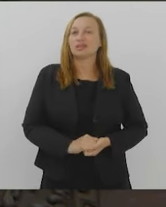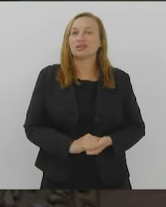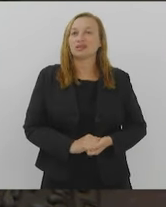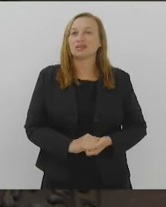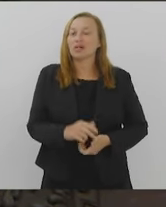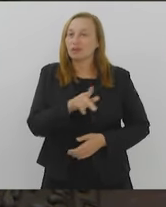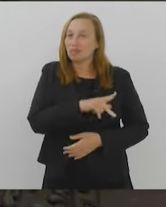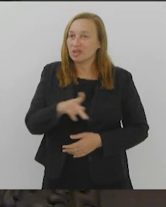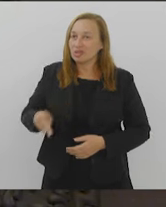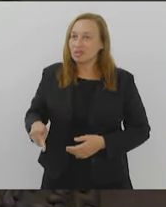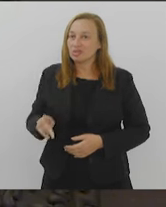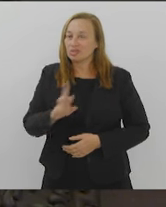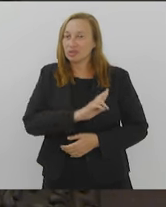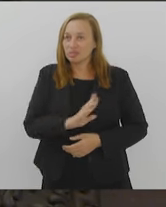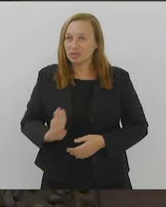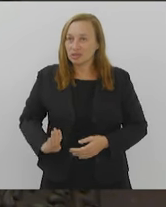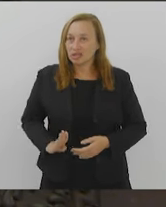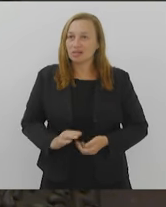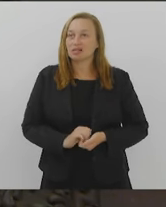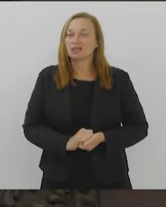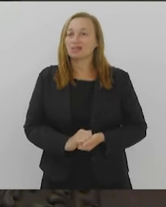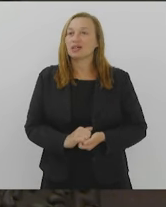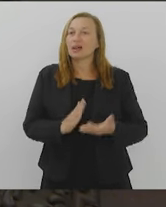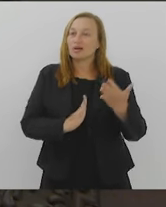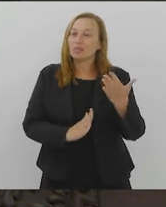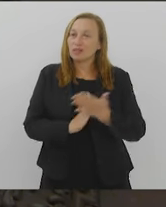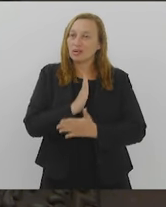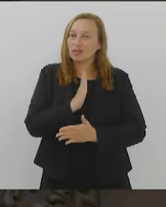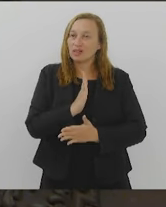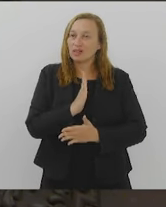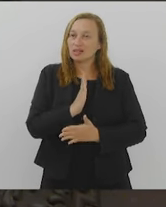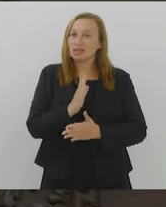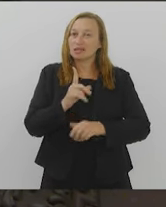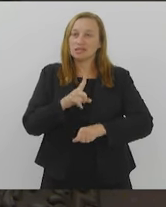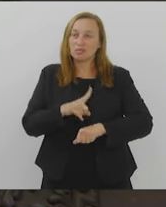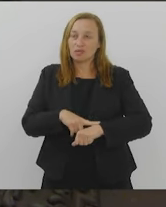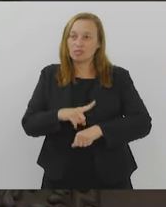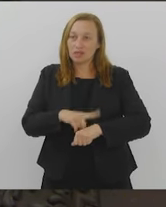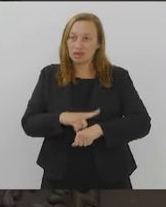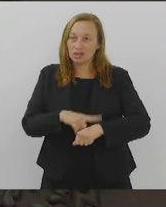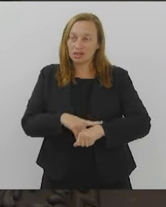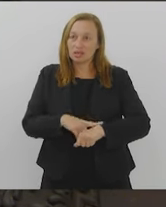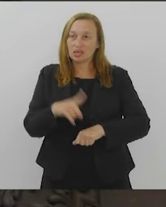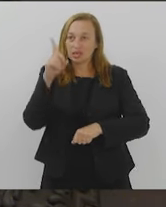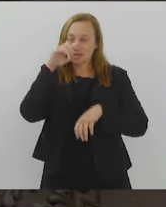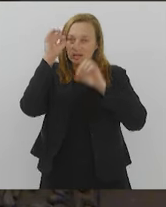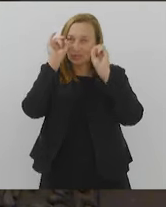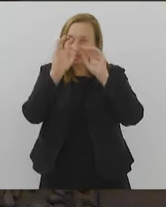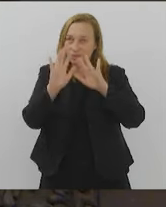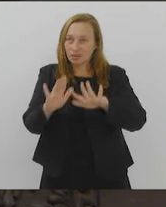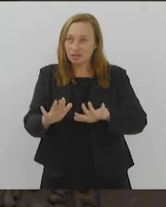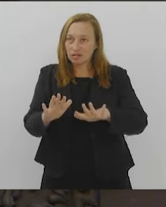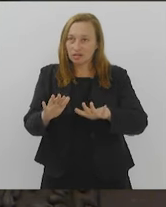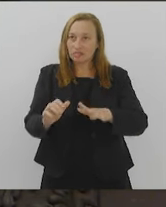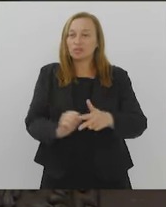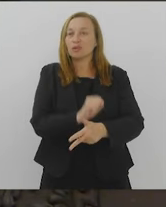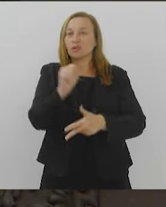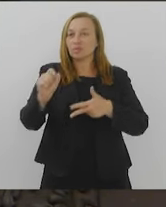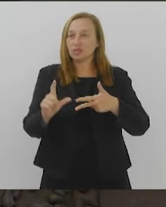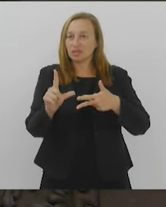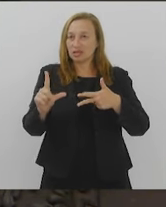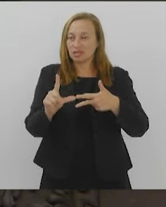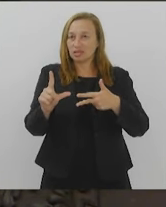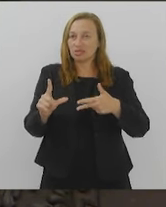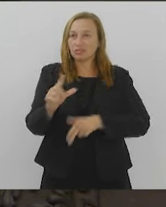presidente Bacelar, por ter aprovado essa sessão pela unanimidade. Deus abençoe o Poder Legislativo do Rio